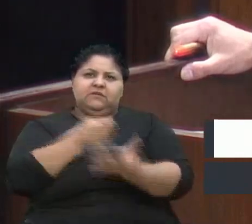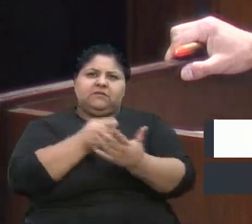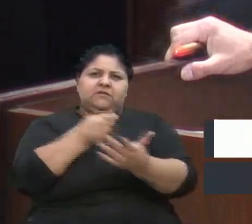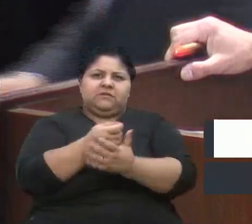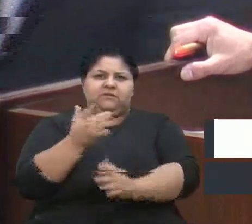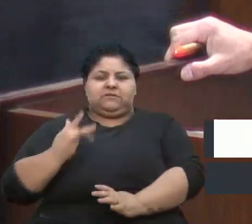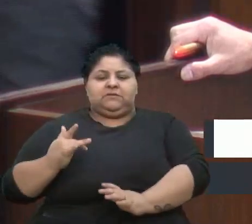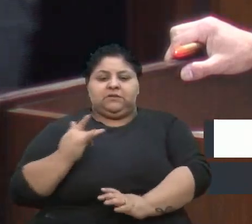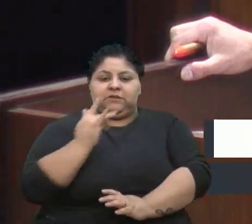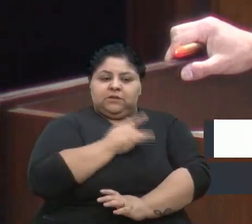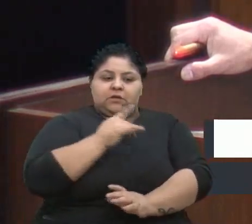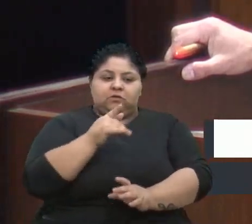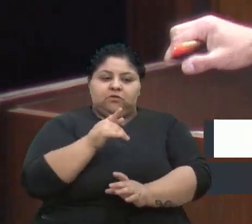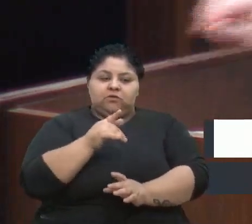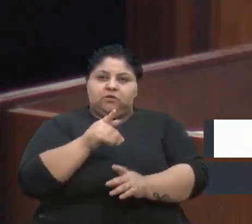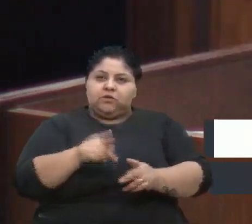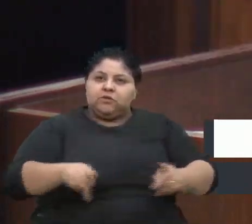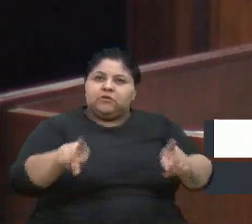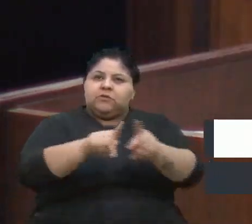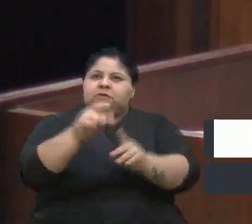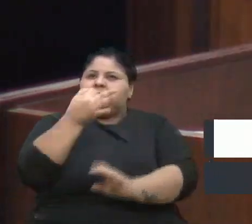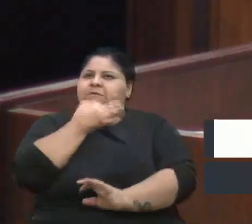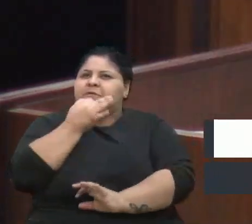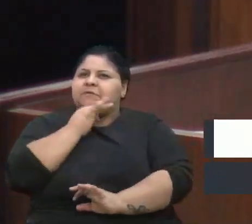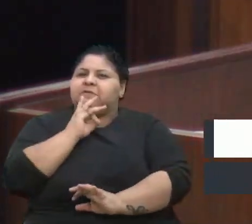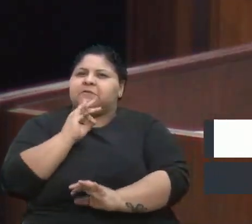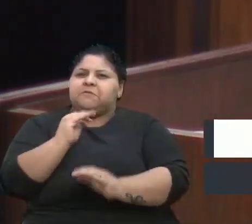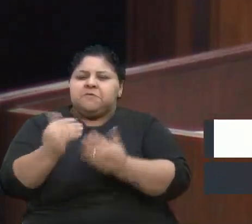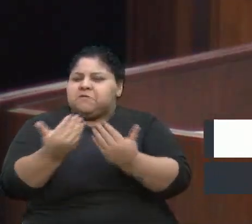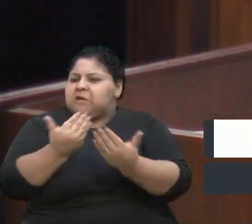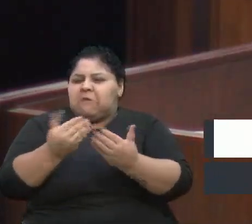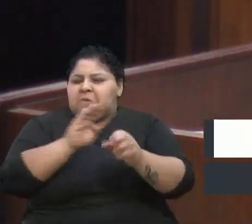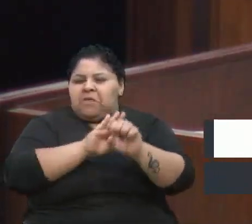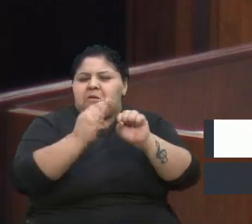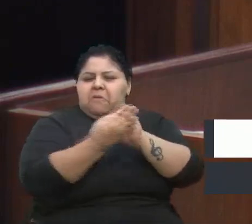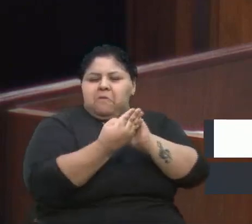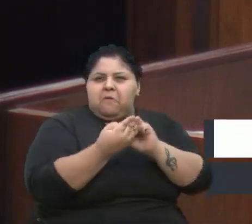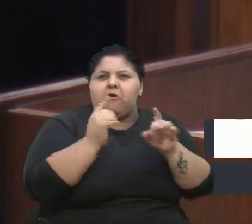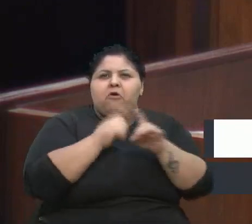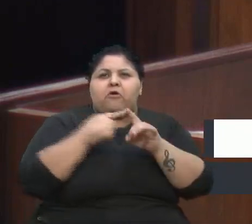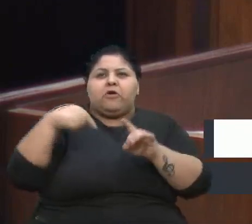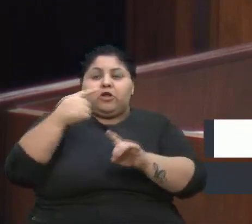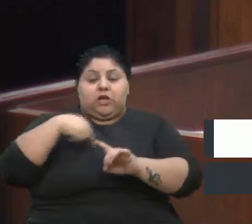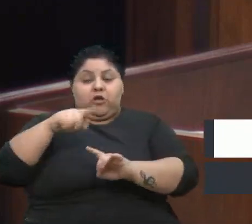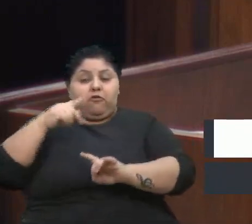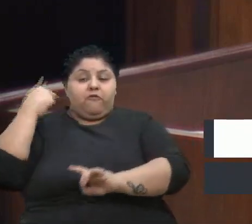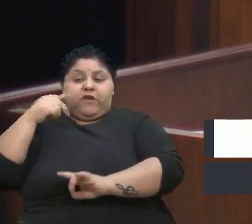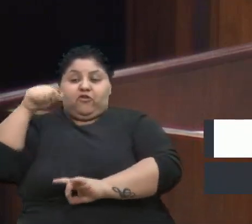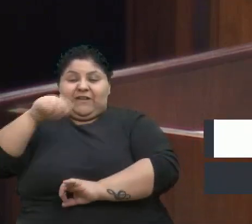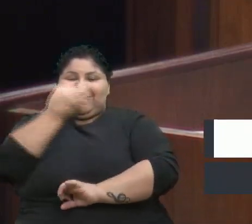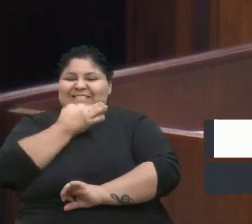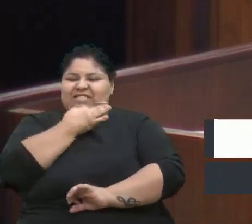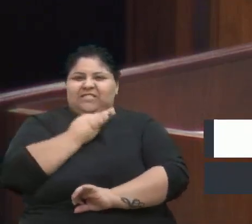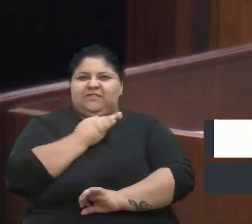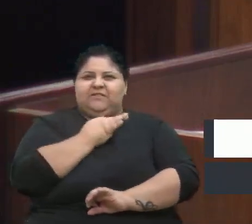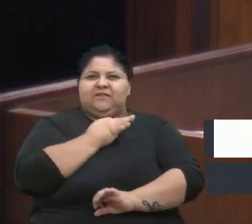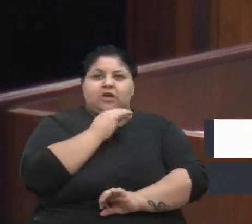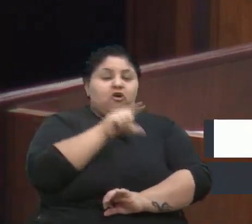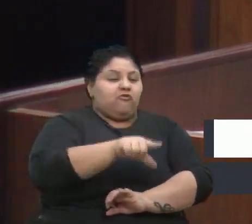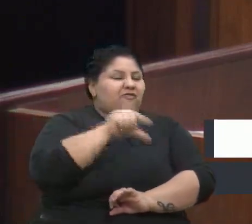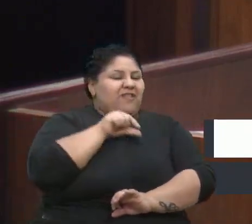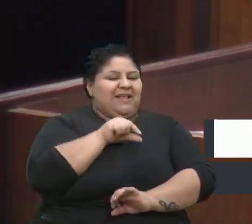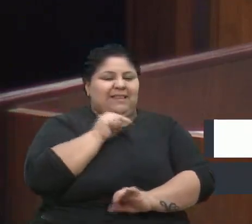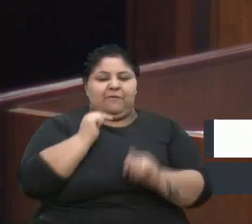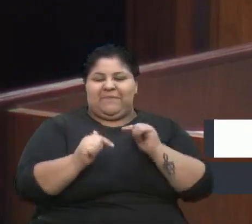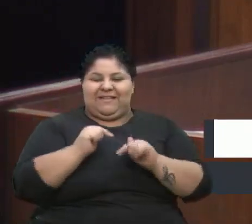saúde pública de Caxias do Sul, independente do bairro que seja, porque eu sou vereador de Caxias do Sul. Fui eleito para